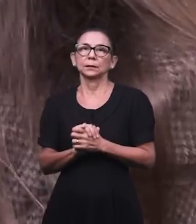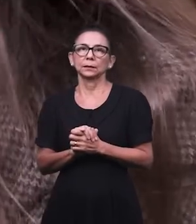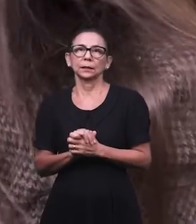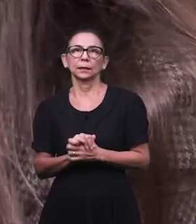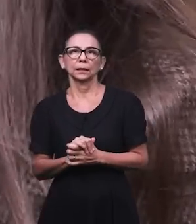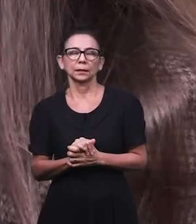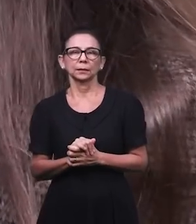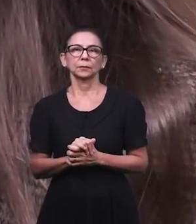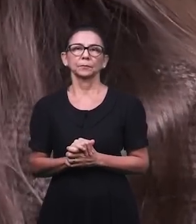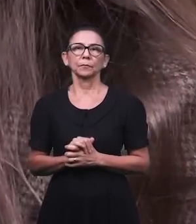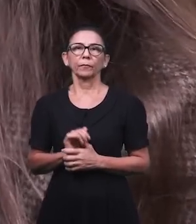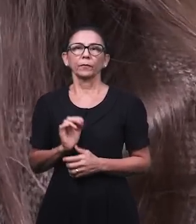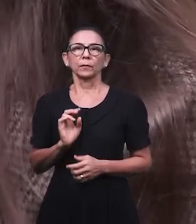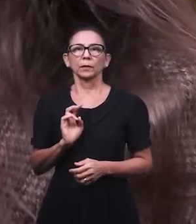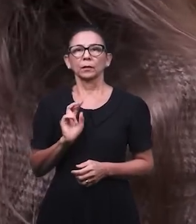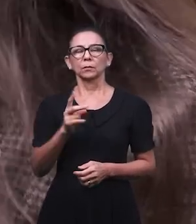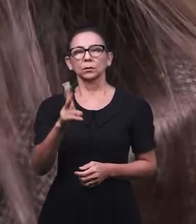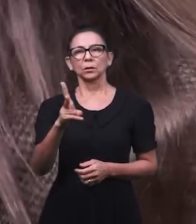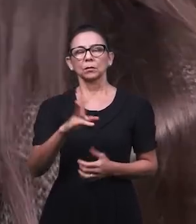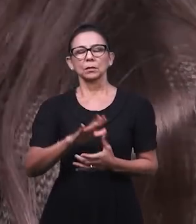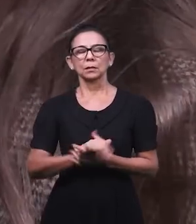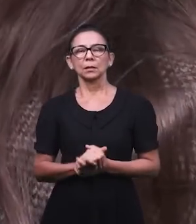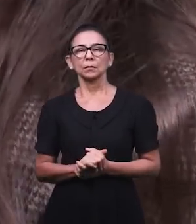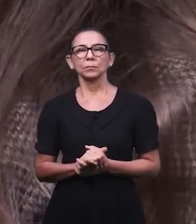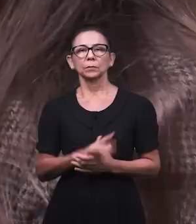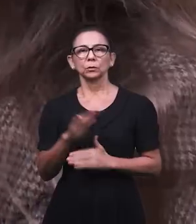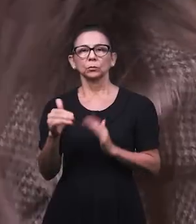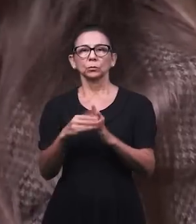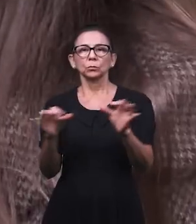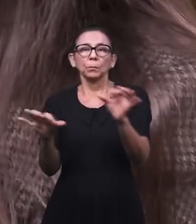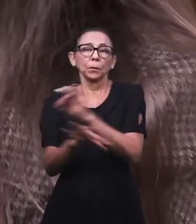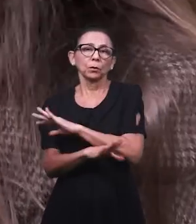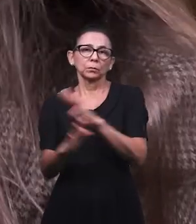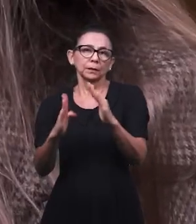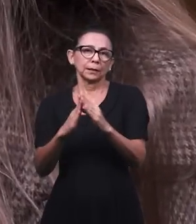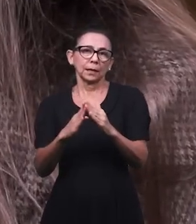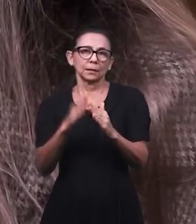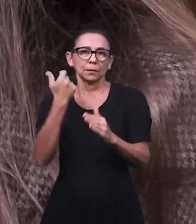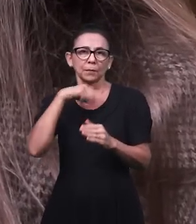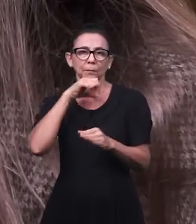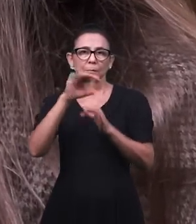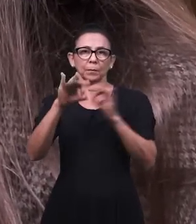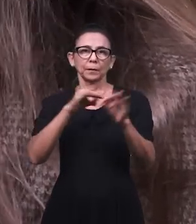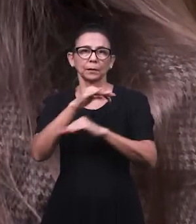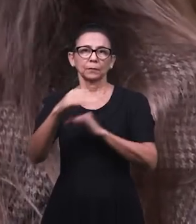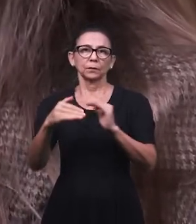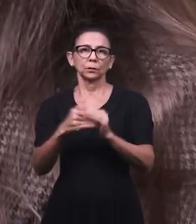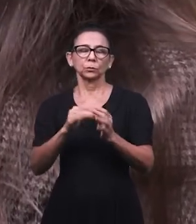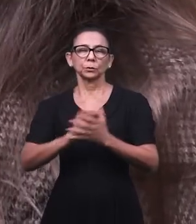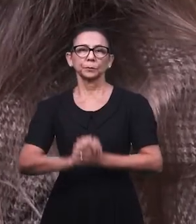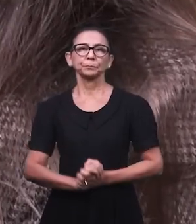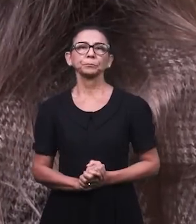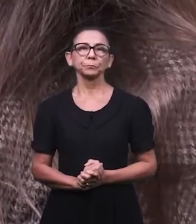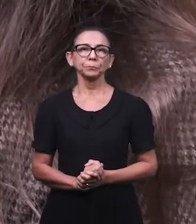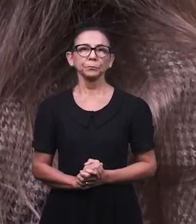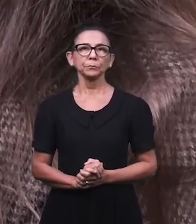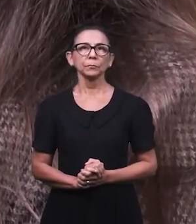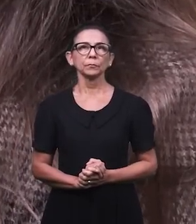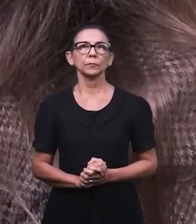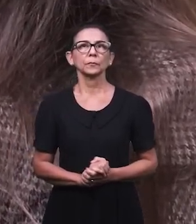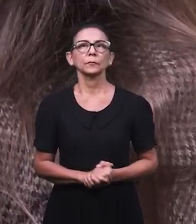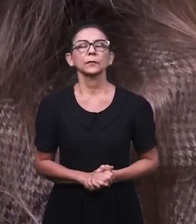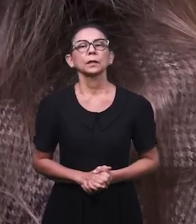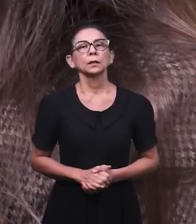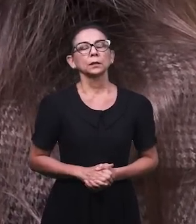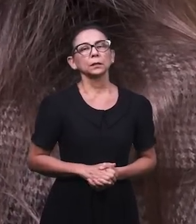estive dentro de casa, com comidinha, com roupa lavada, com caminha feita, tudo prontinho. E beleza, fiz o terceiro ano